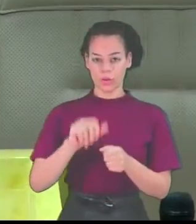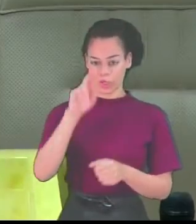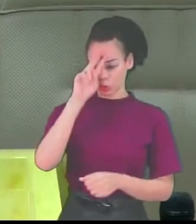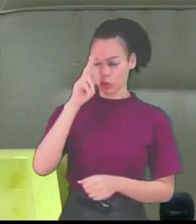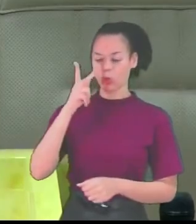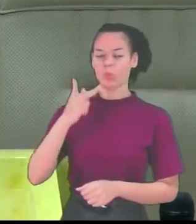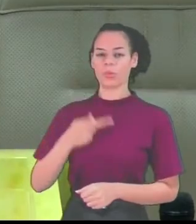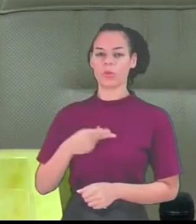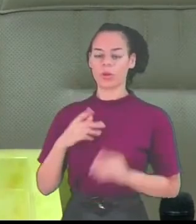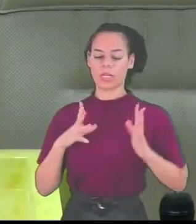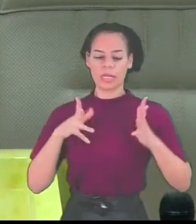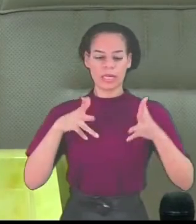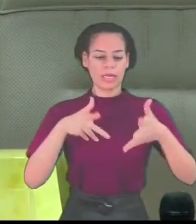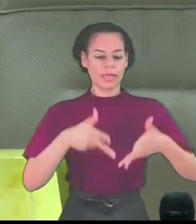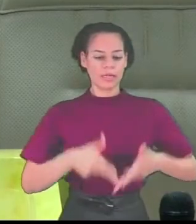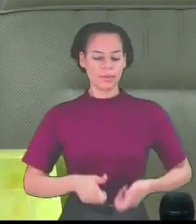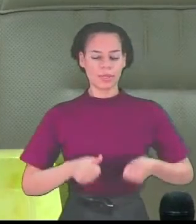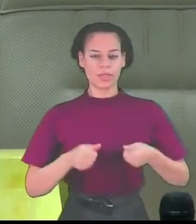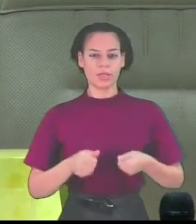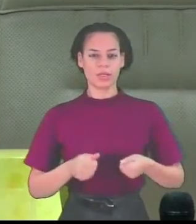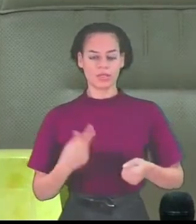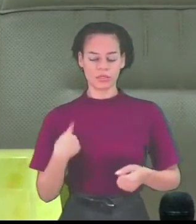dos nossos pecados